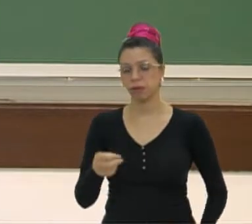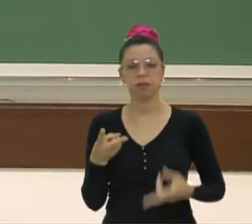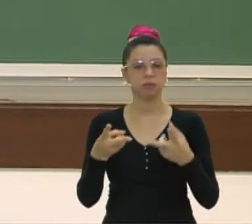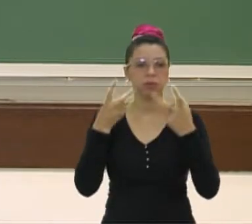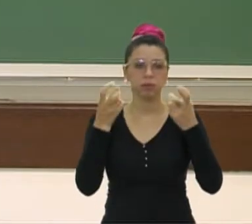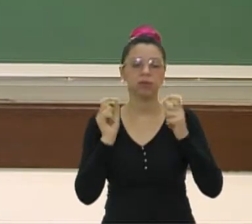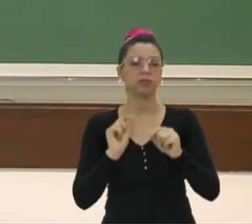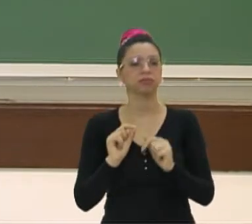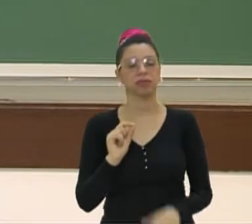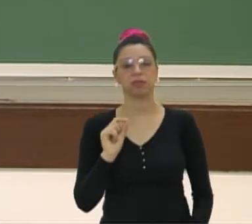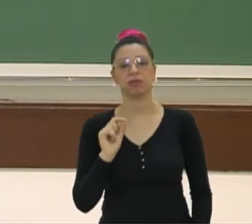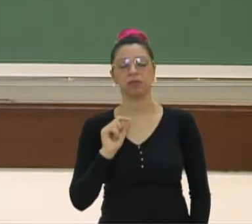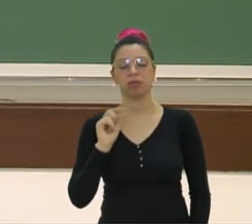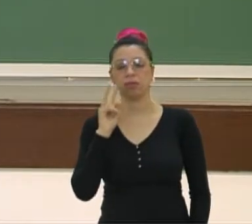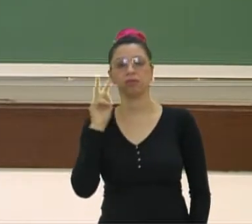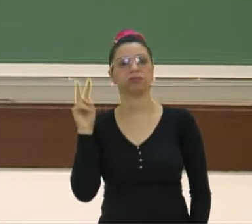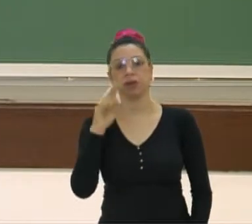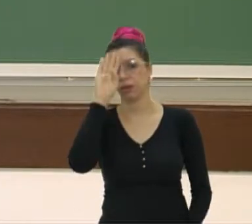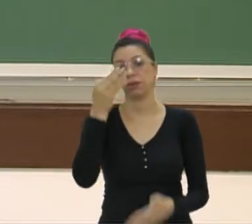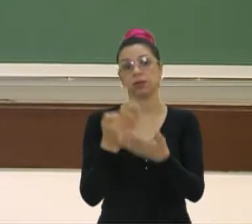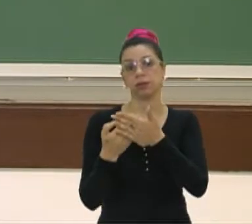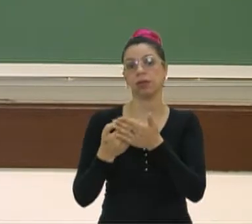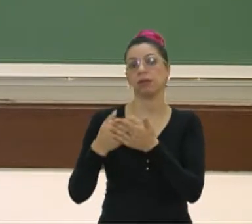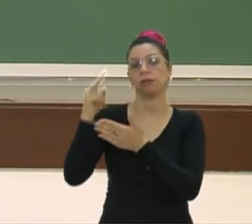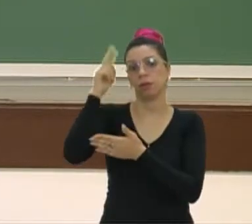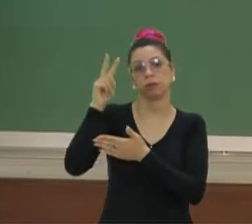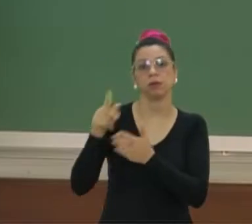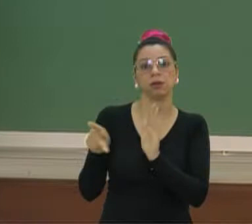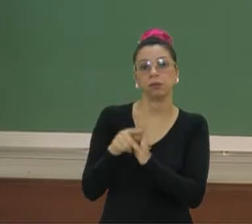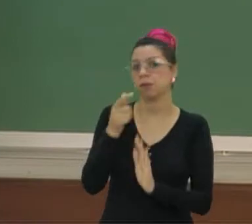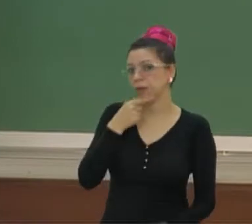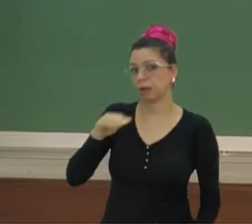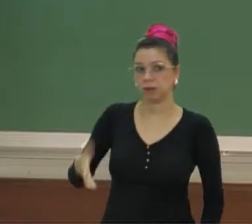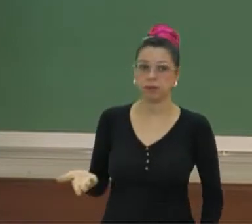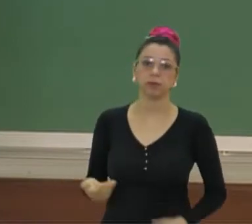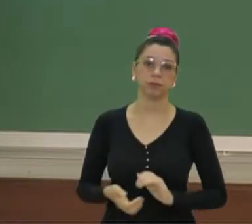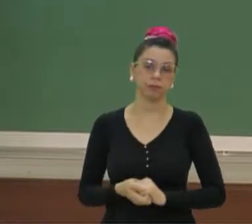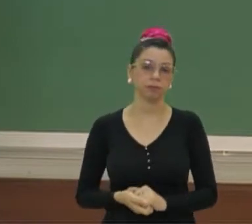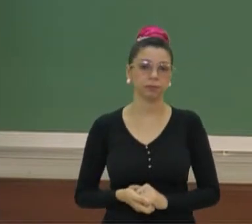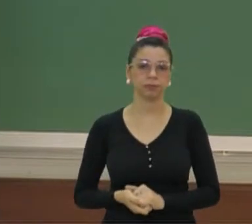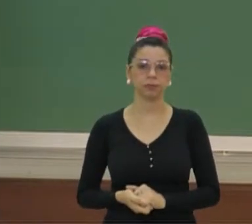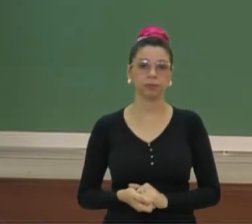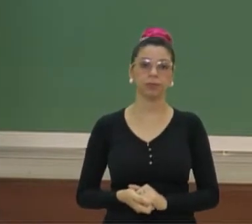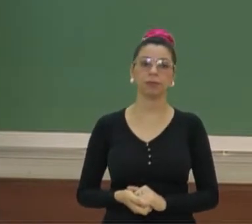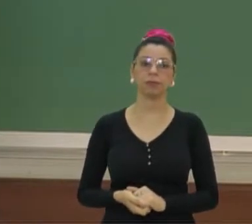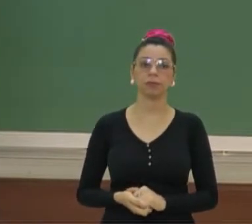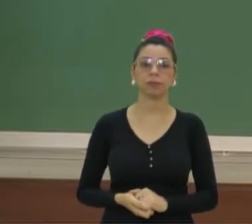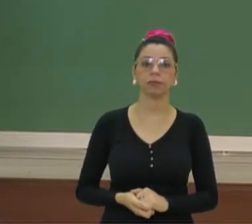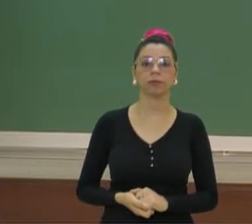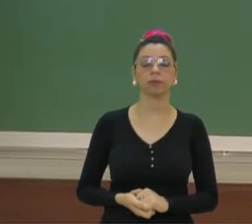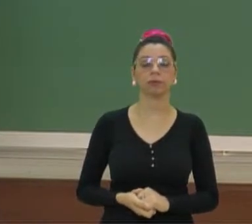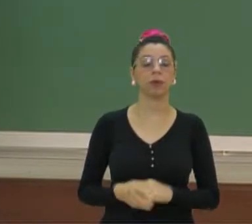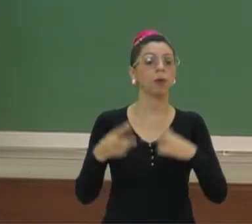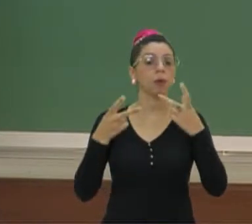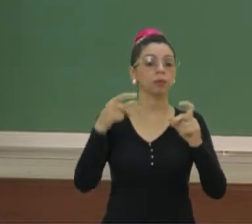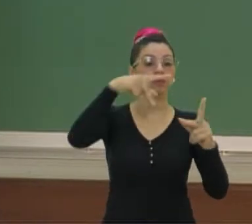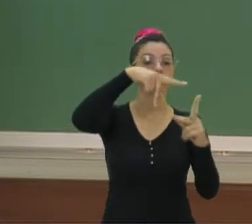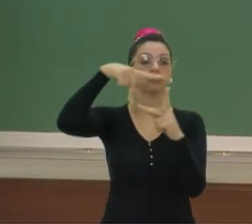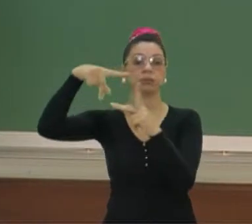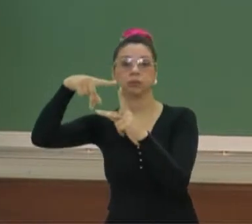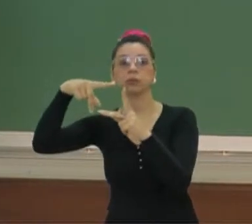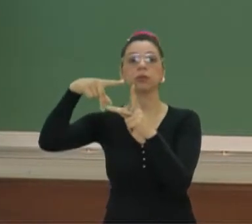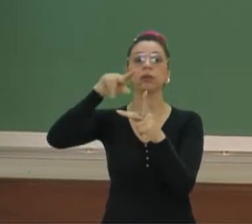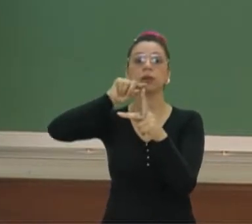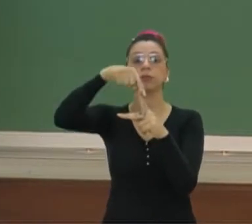que eles não viram, ok? Agora, check true or false. Observe o nosso quadrinho e nós